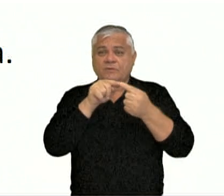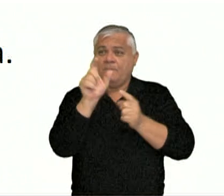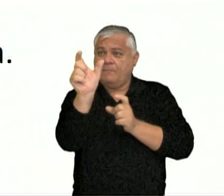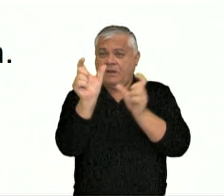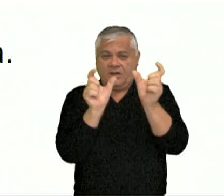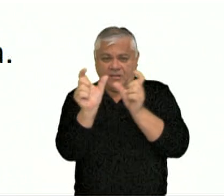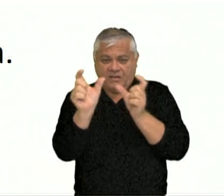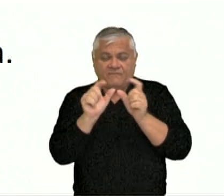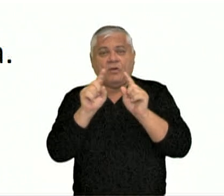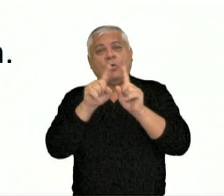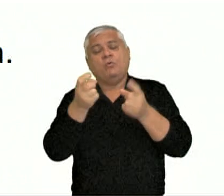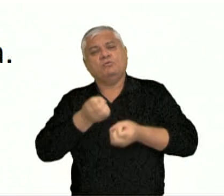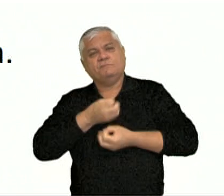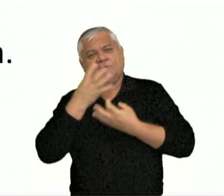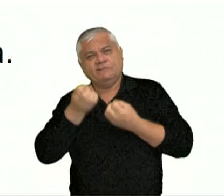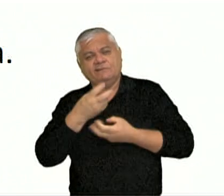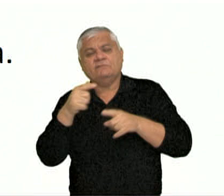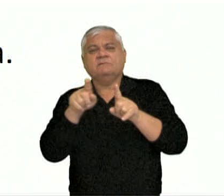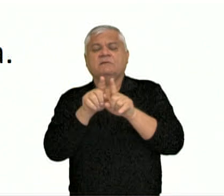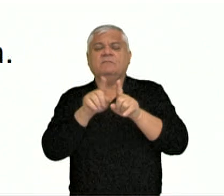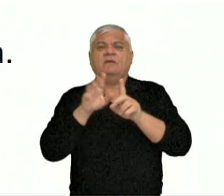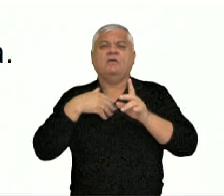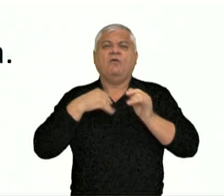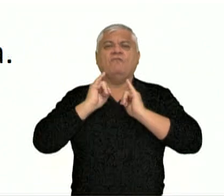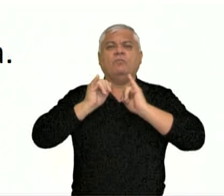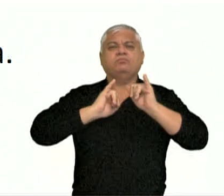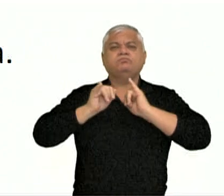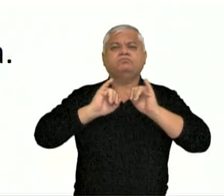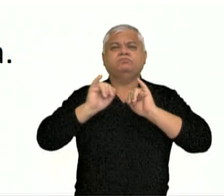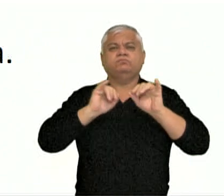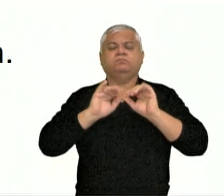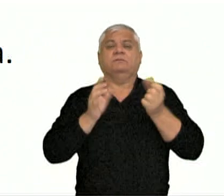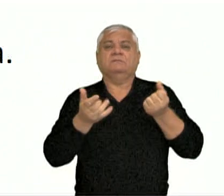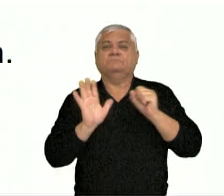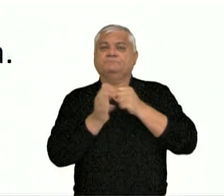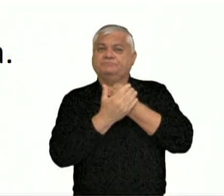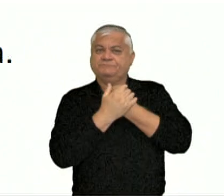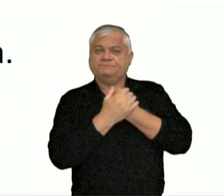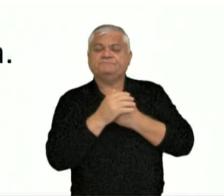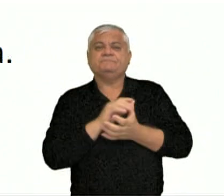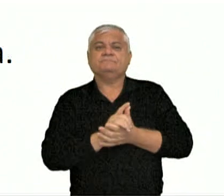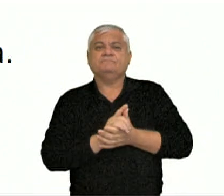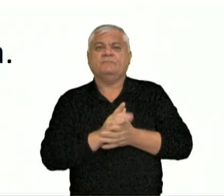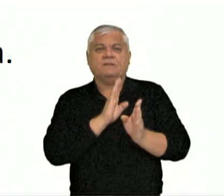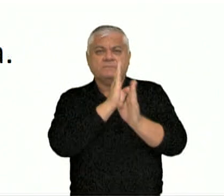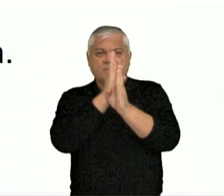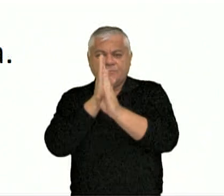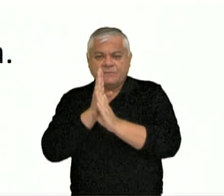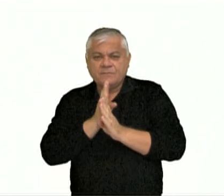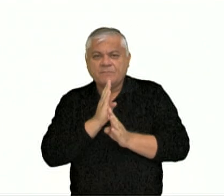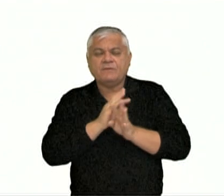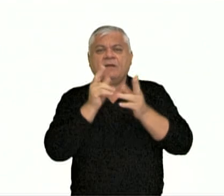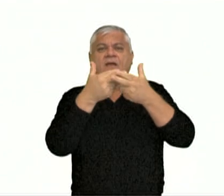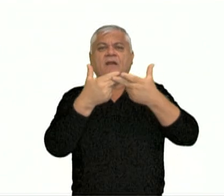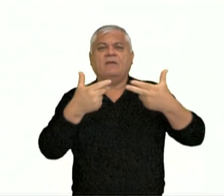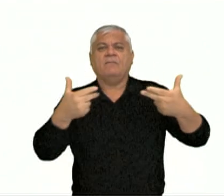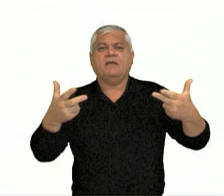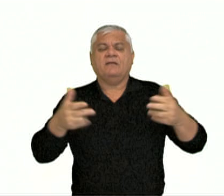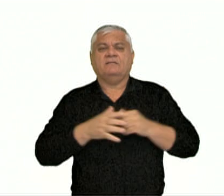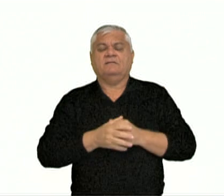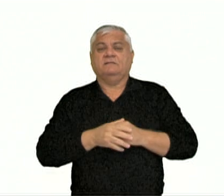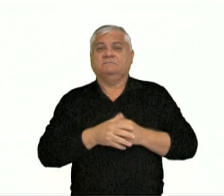ou expressão, bem como de uma informação implícita. E identificar elementos que constroem a